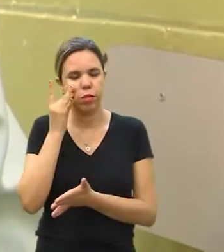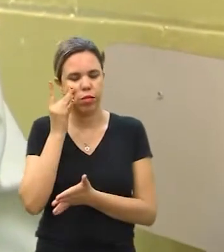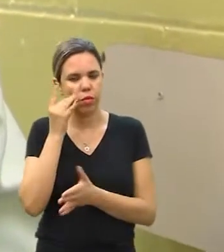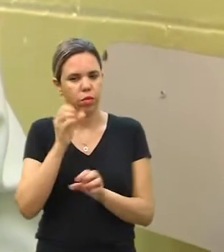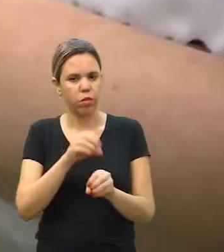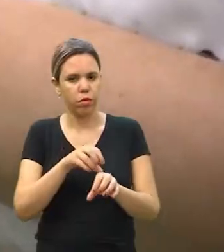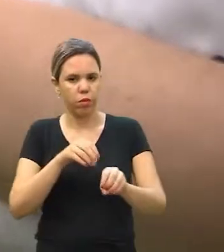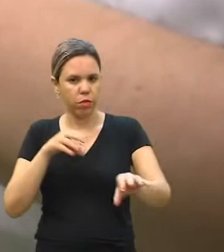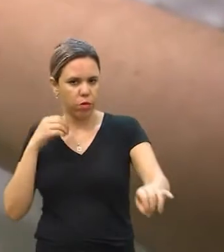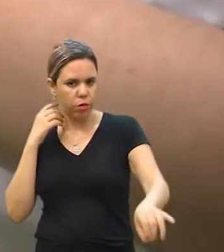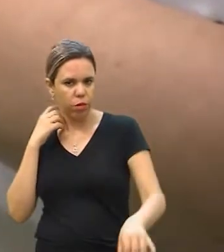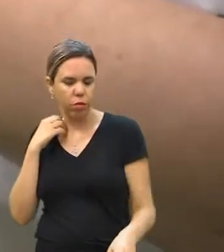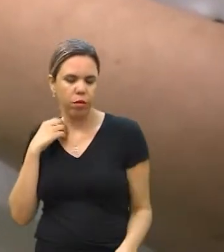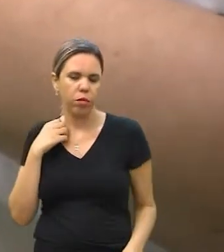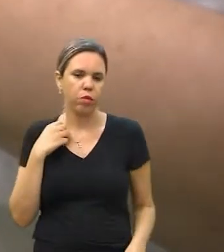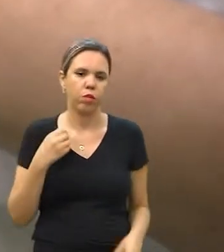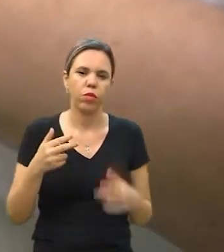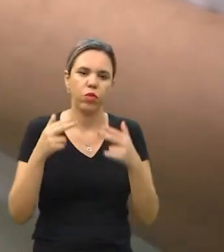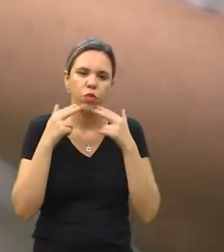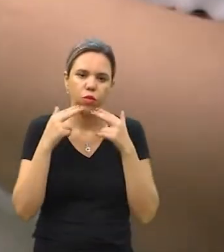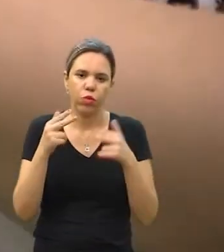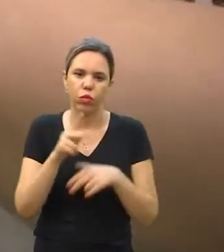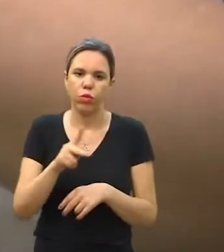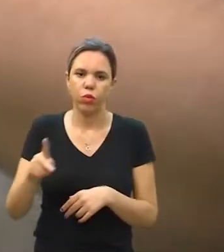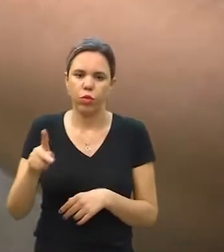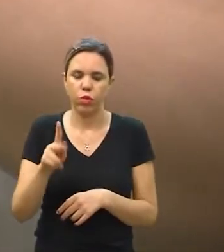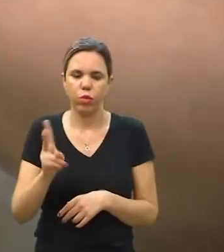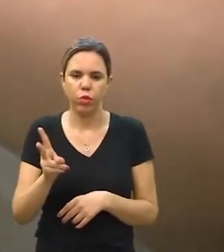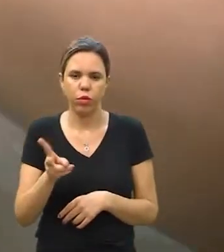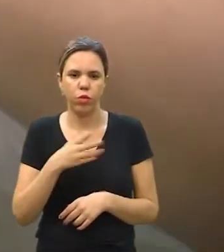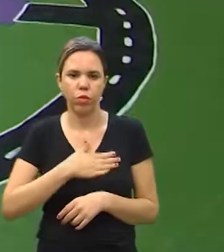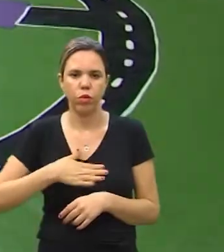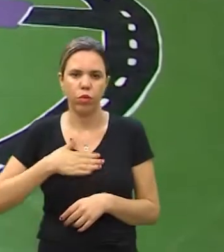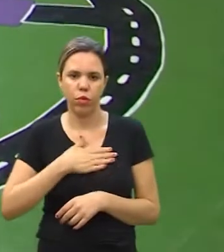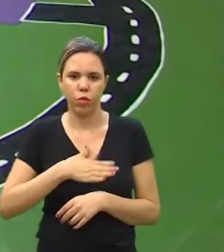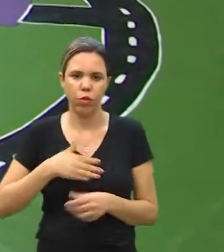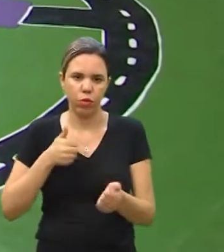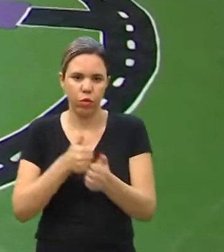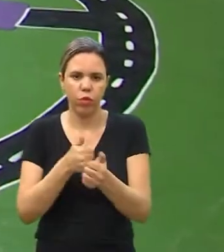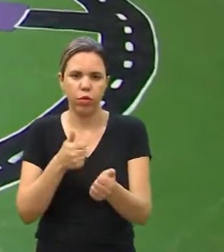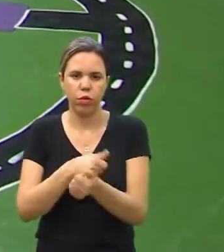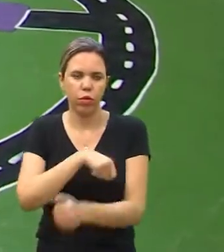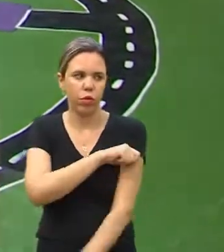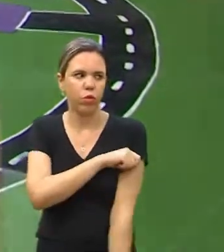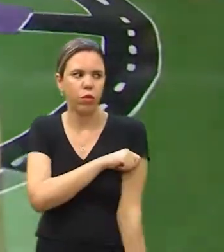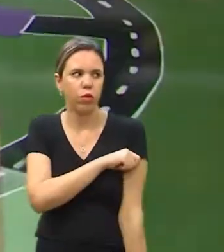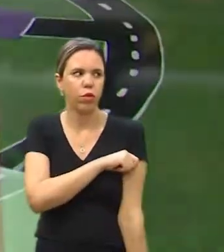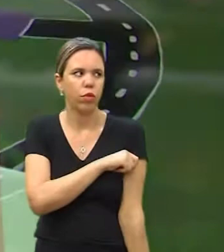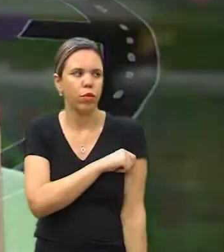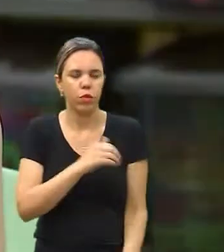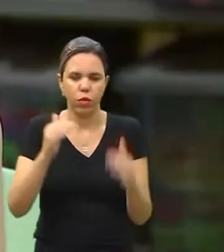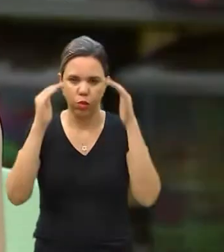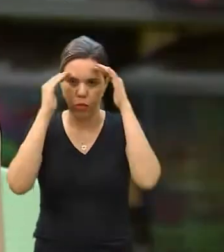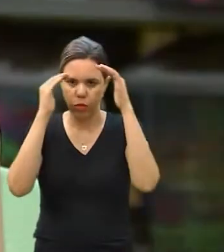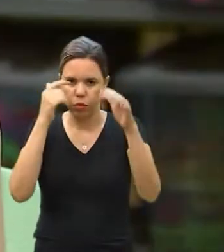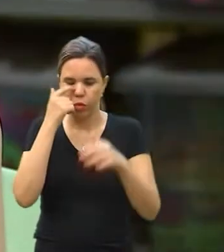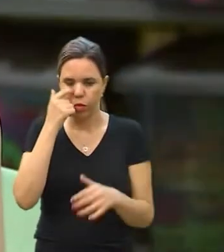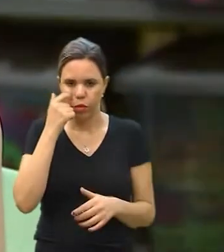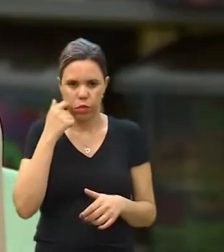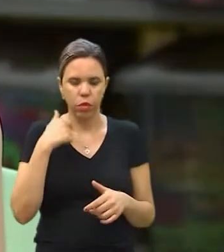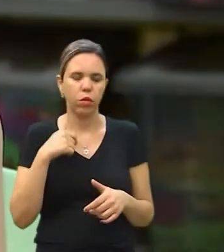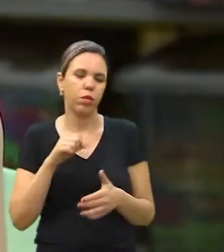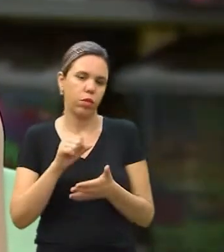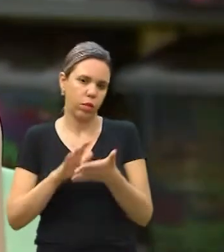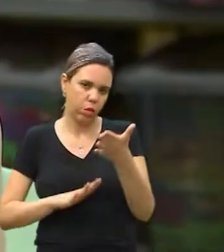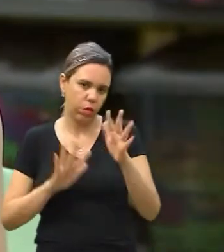presenciais e o ensino à distância. Novidade para a professora que sempre gostou de estar perto dos alunos. Seguimos fazendo as